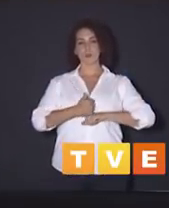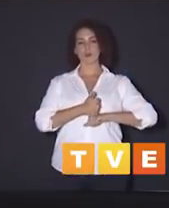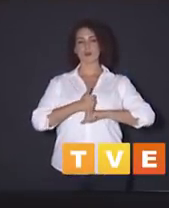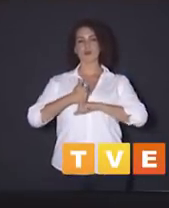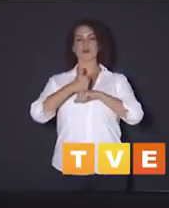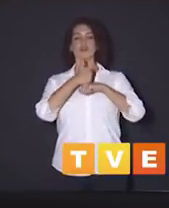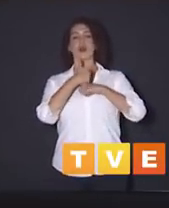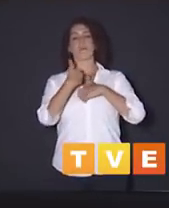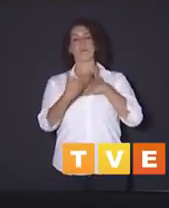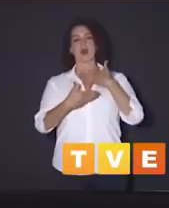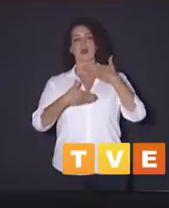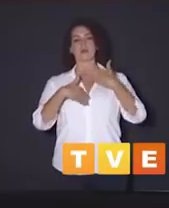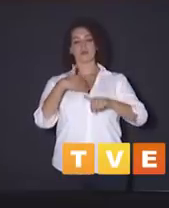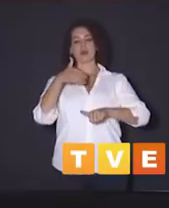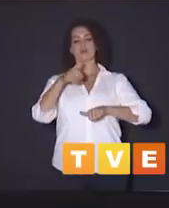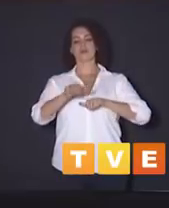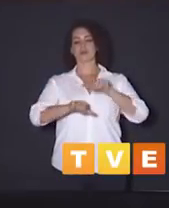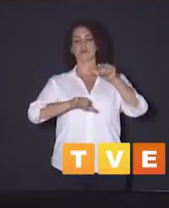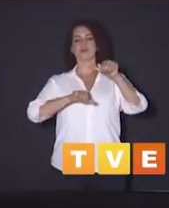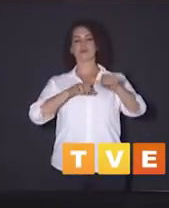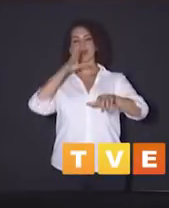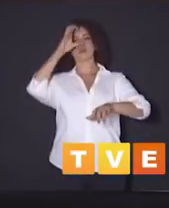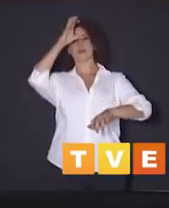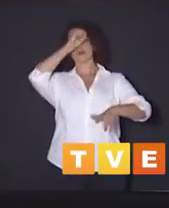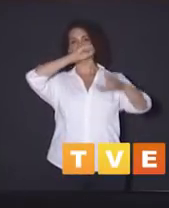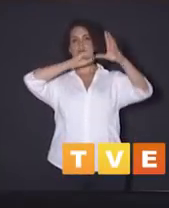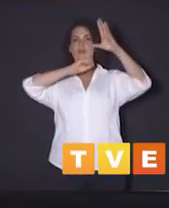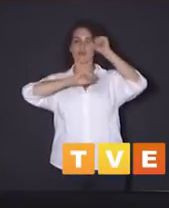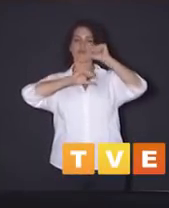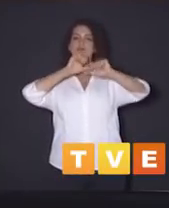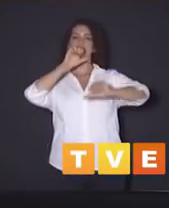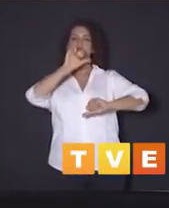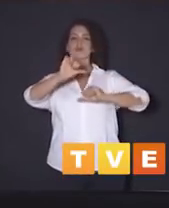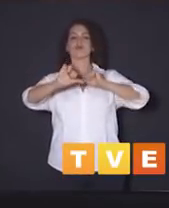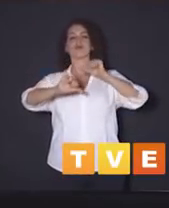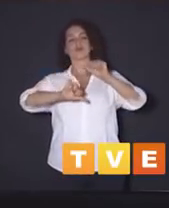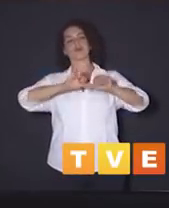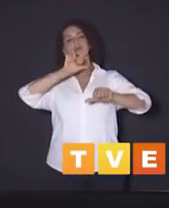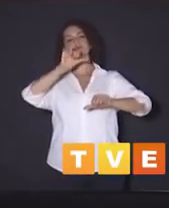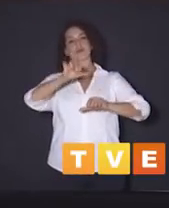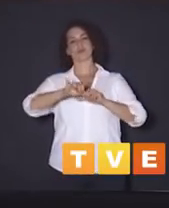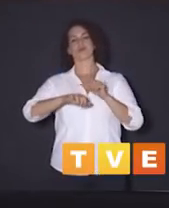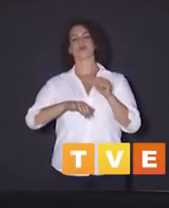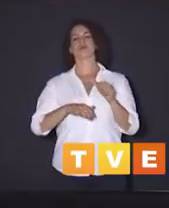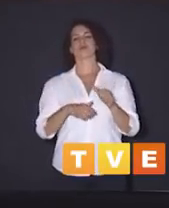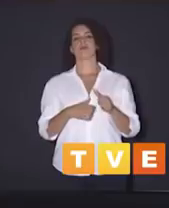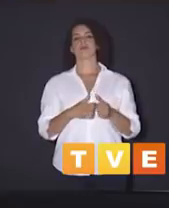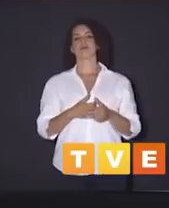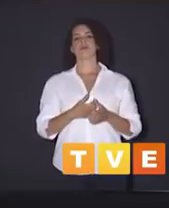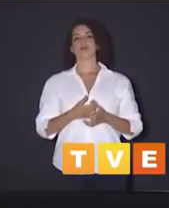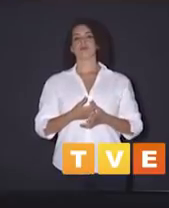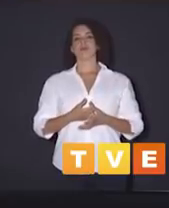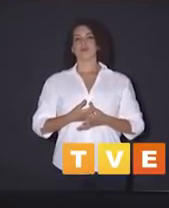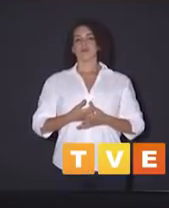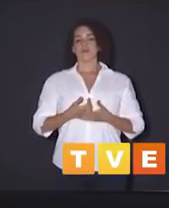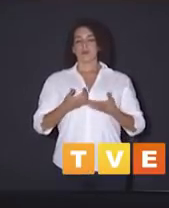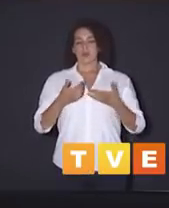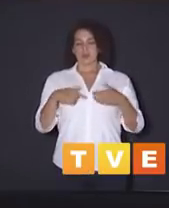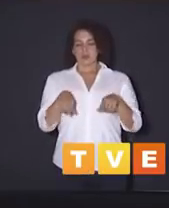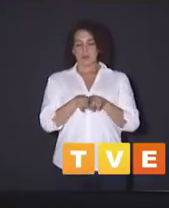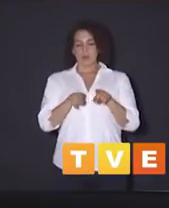que vamos aprendendo né a compor a romper